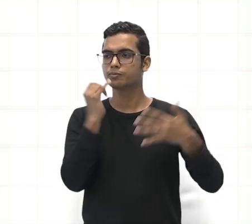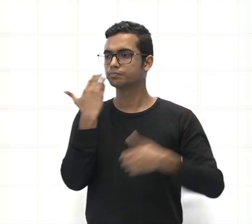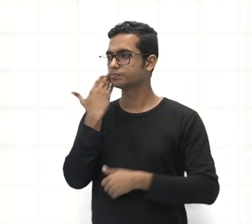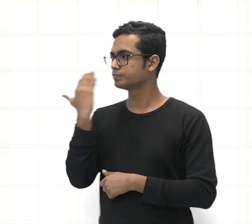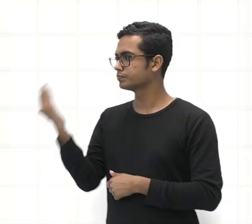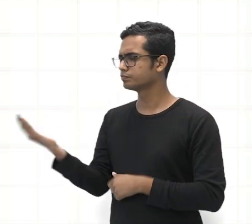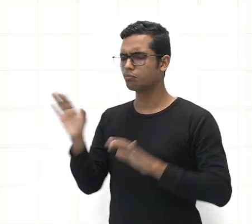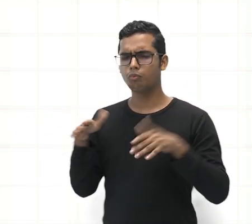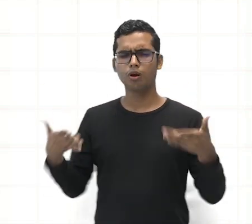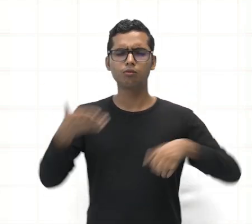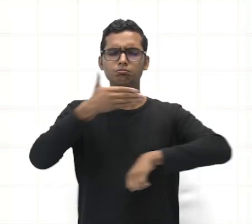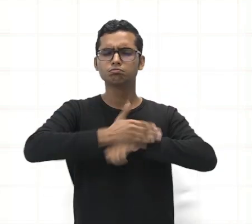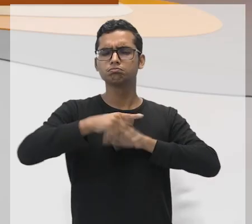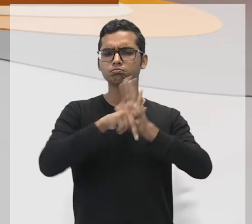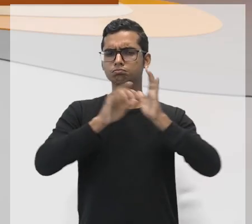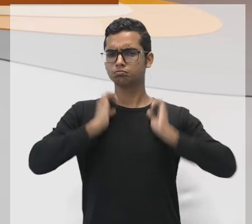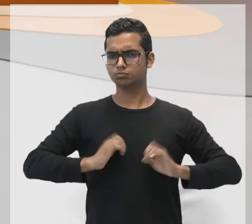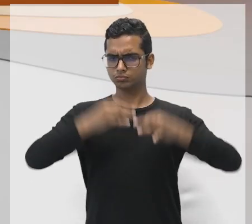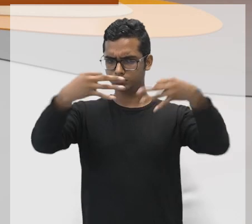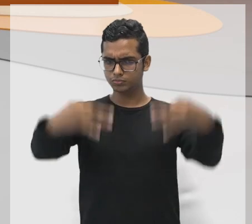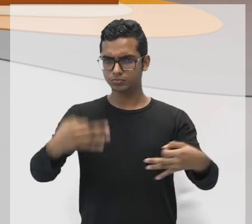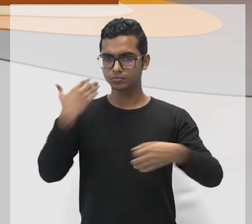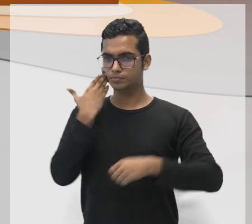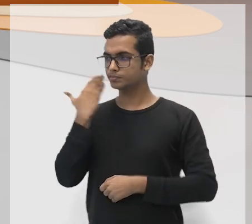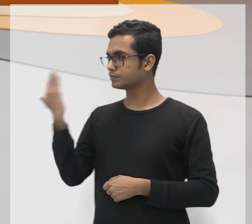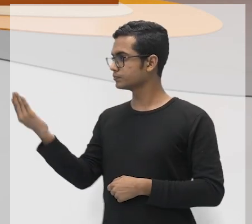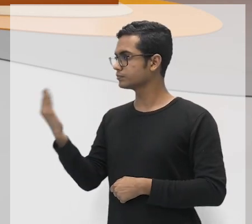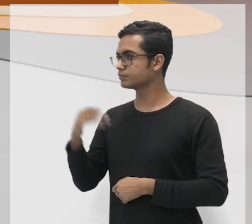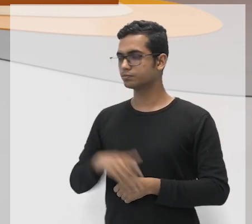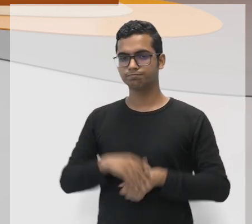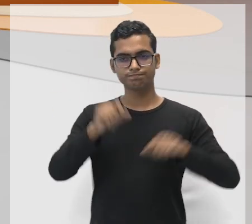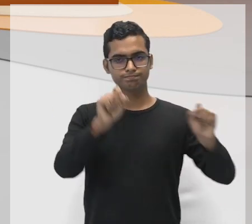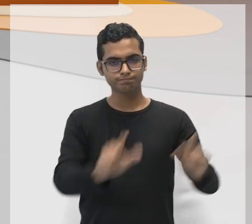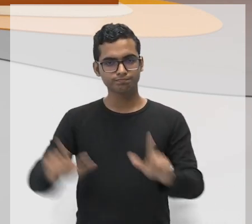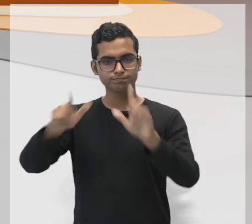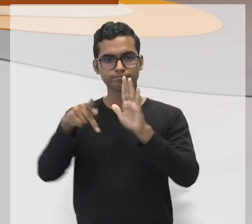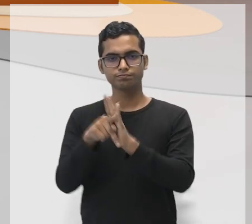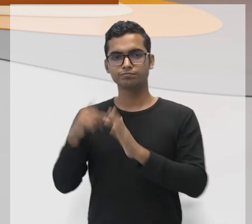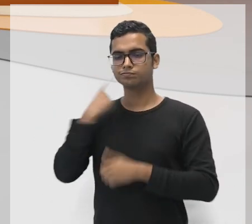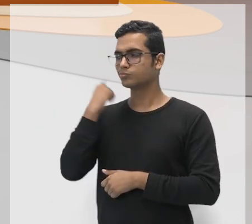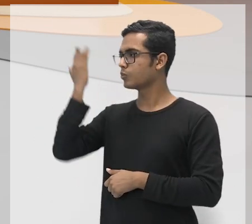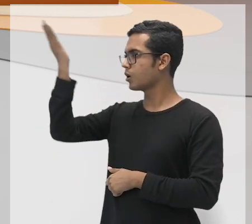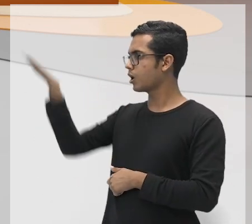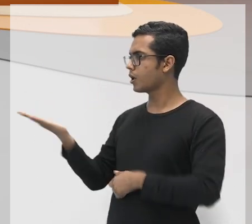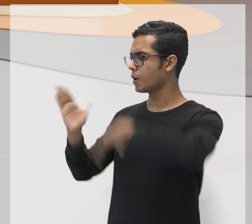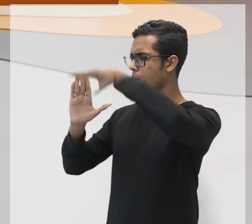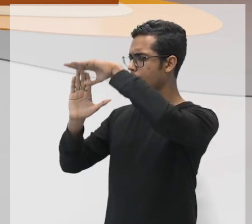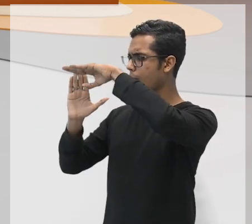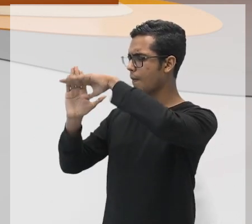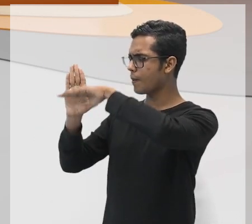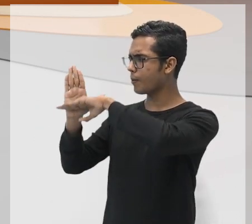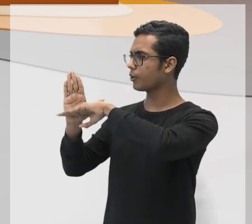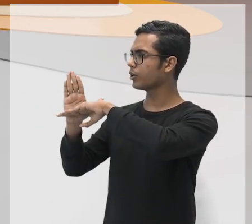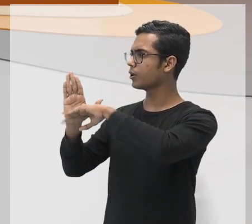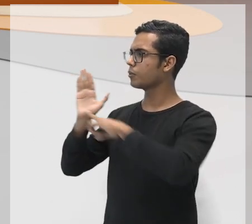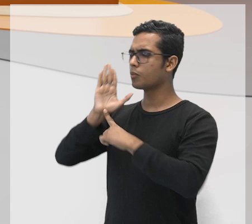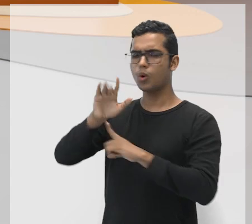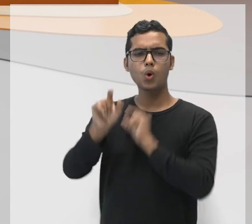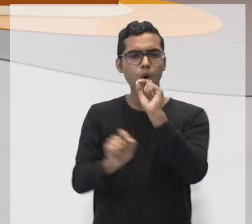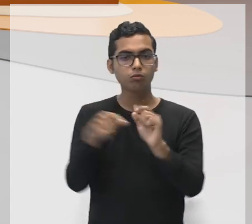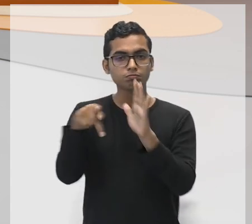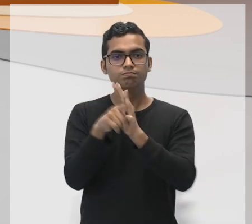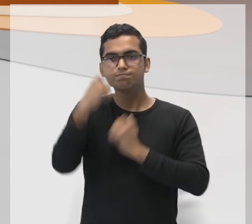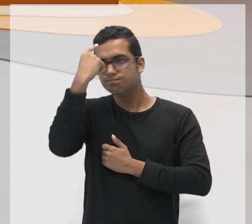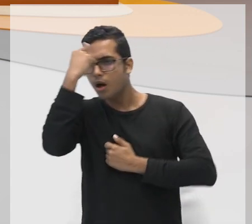de que práticas éticas seriam essas. Então aqui ao meu lado nós temos uma lista e essa lista apresenta justamente